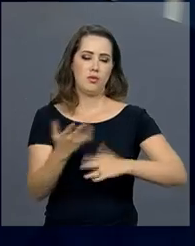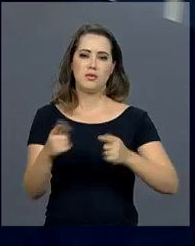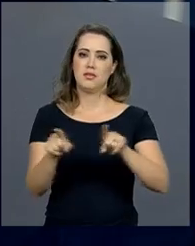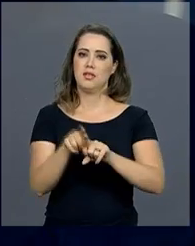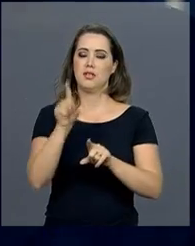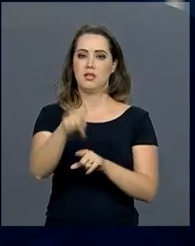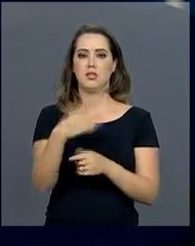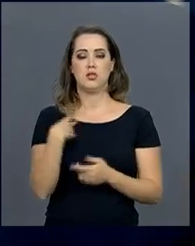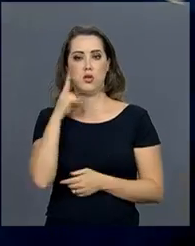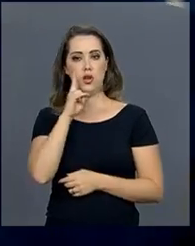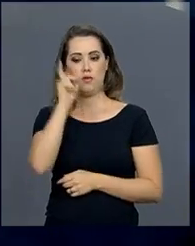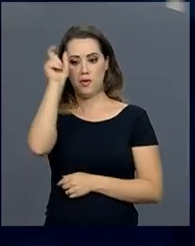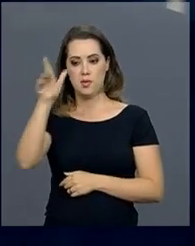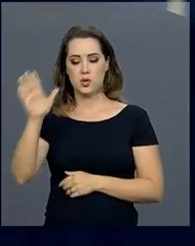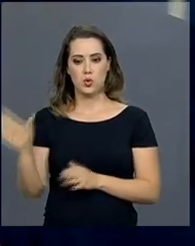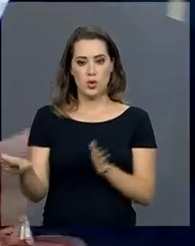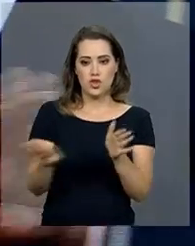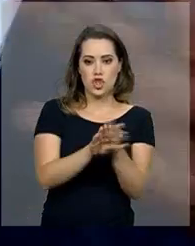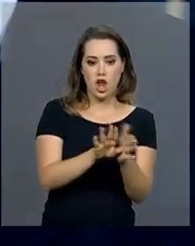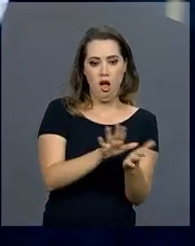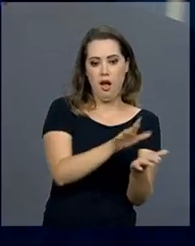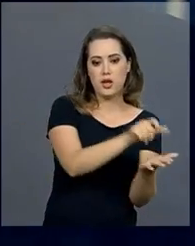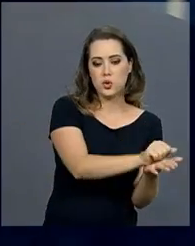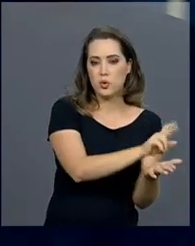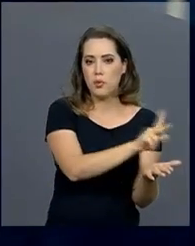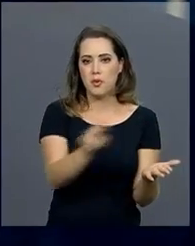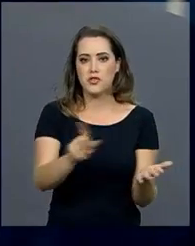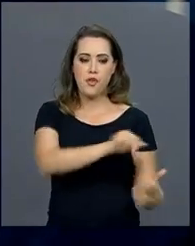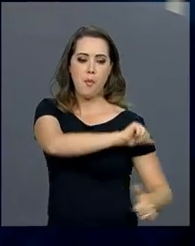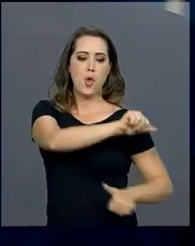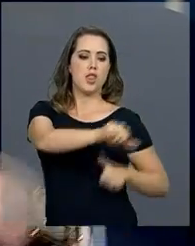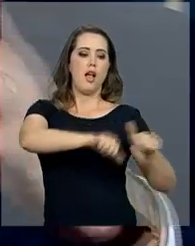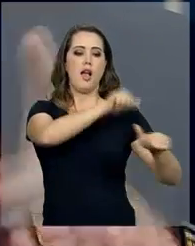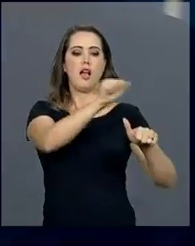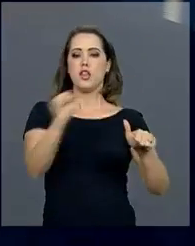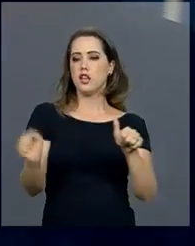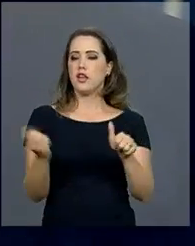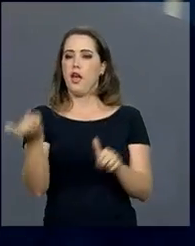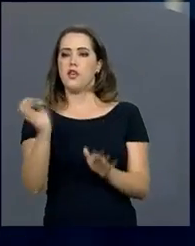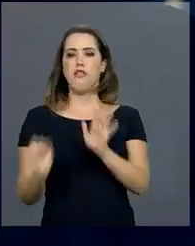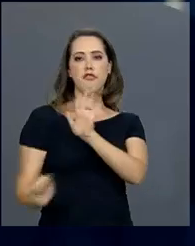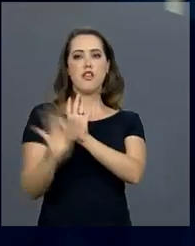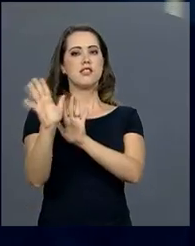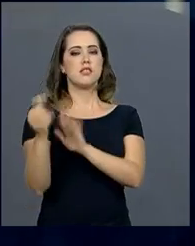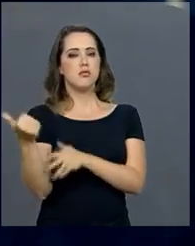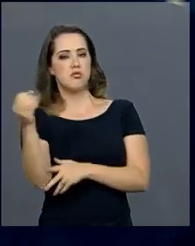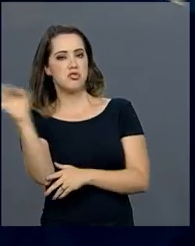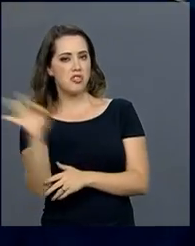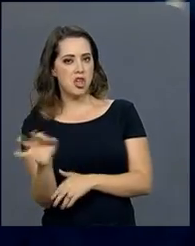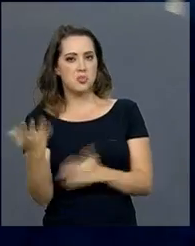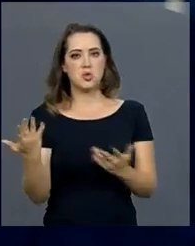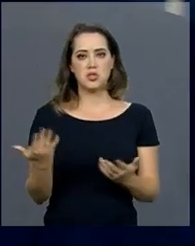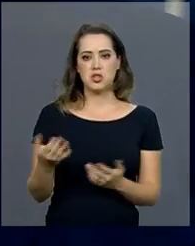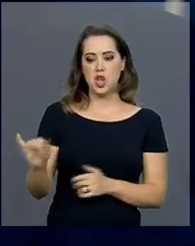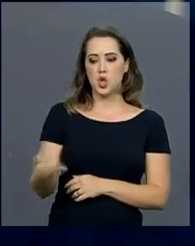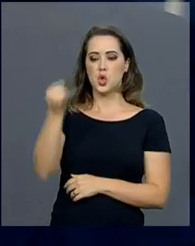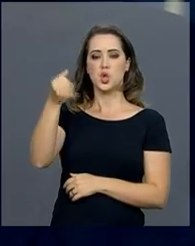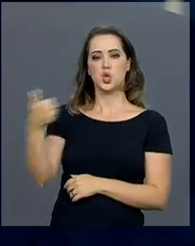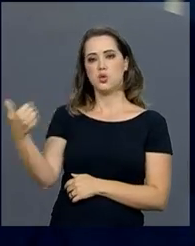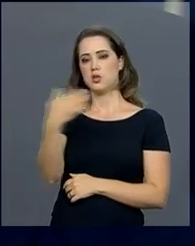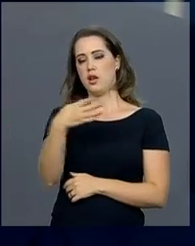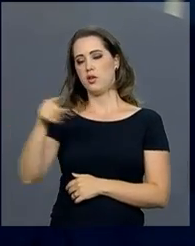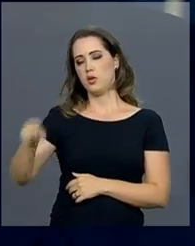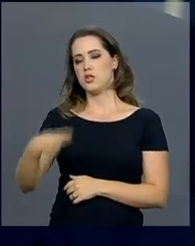quem é que vai chegar e vai dizer não vou mudar tudo isso eu quero inflação de 10% eu quero juros de 14.25